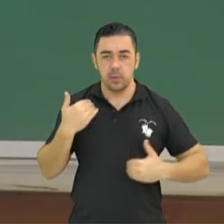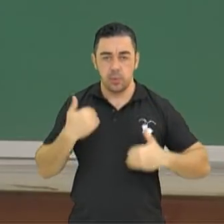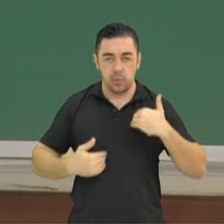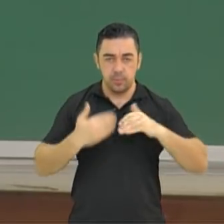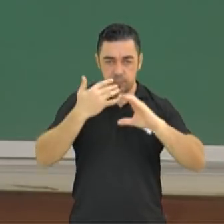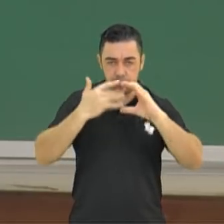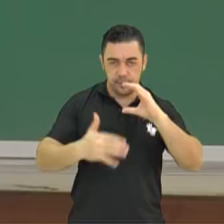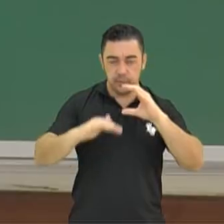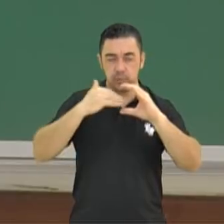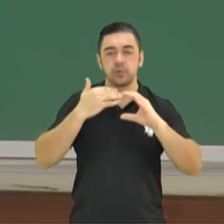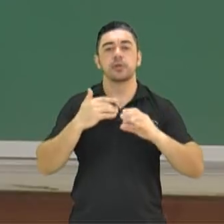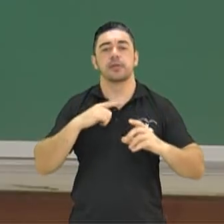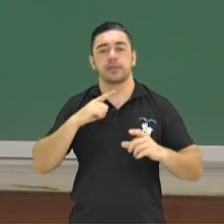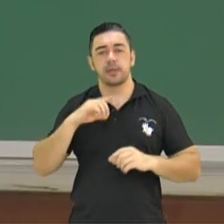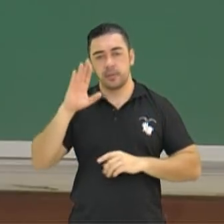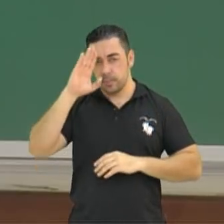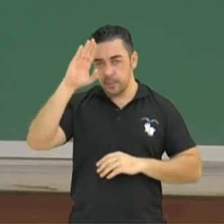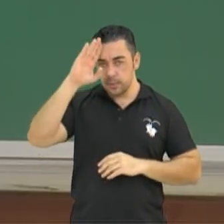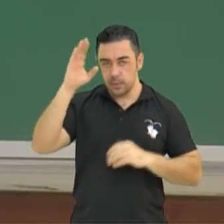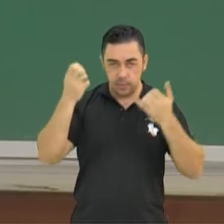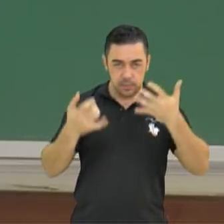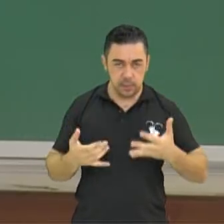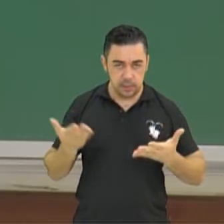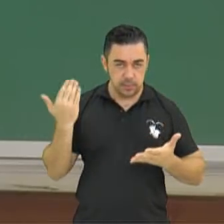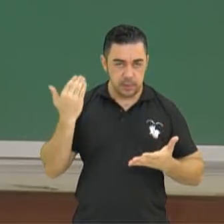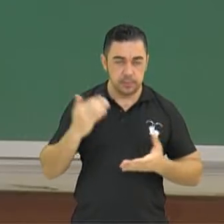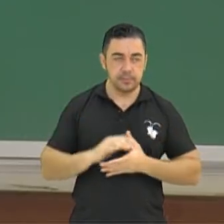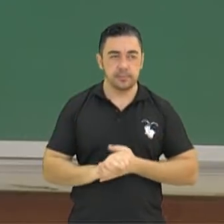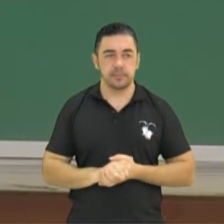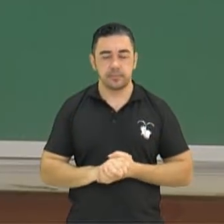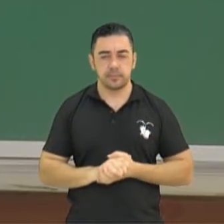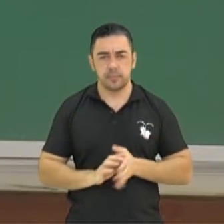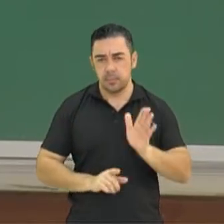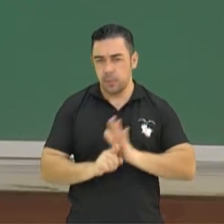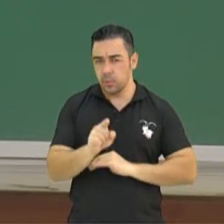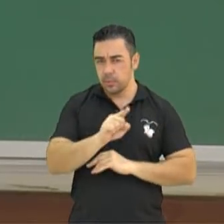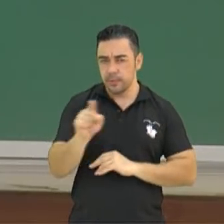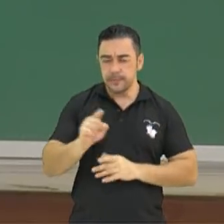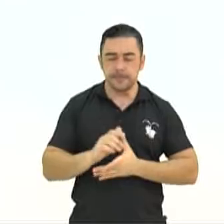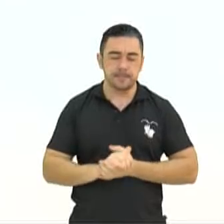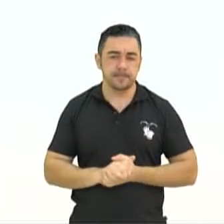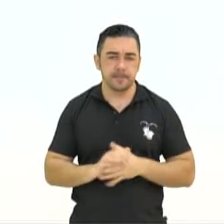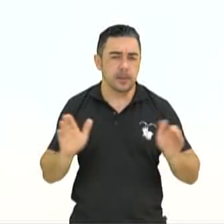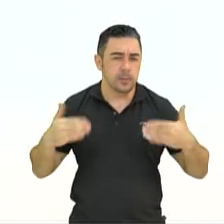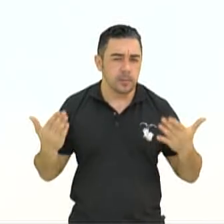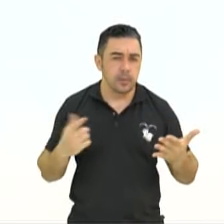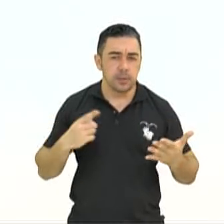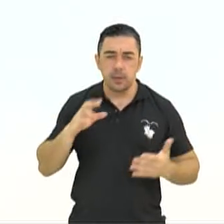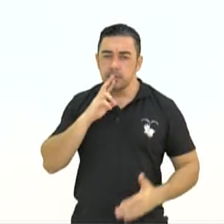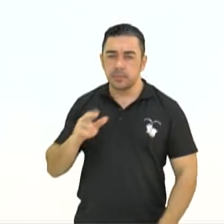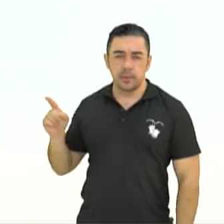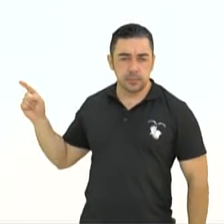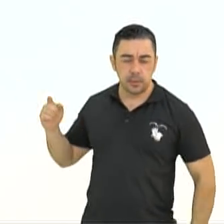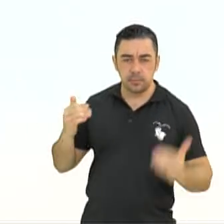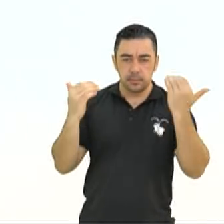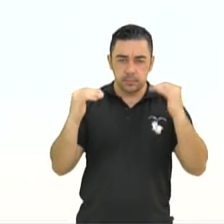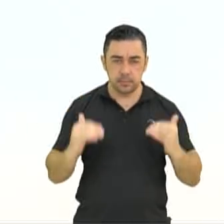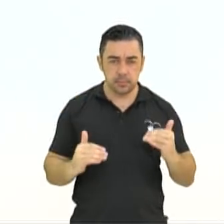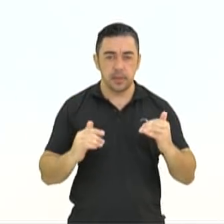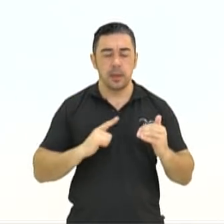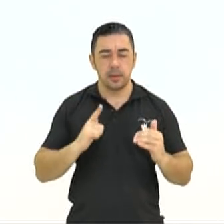E os filos principais ali que a gente já falou um pouco na aula passada. Um quiz para vocês. Qual das alternativas abaixo